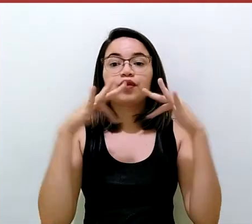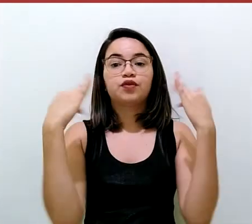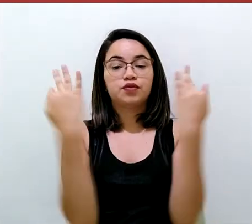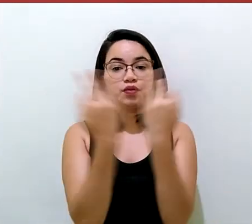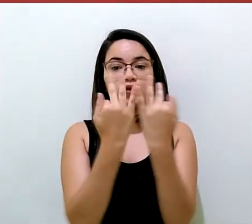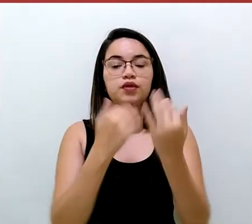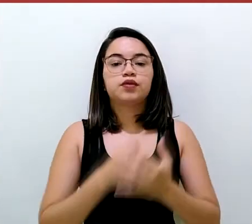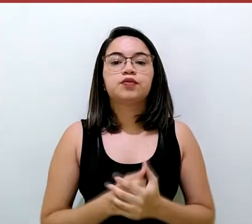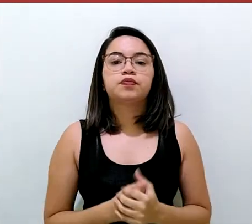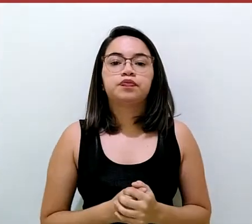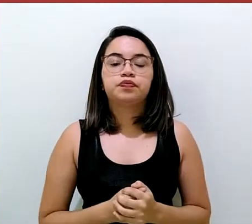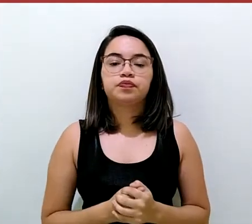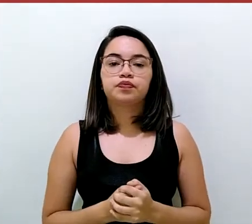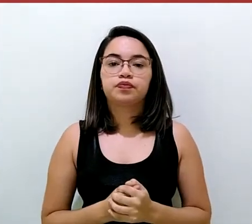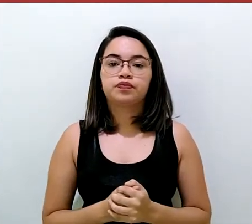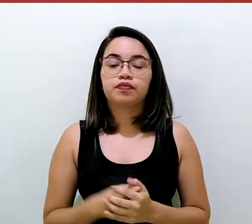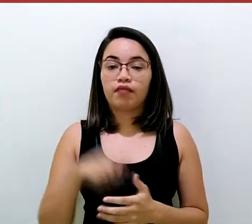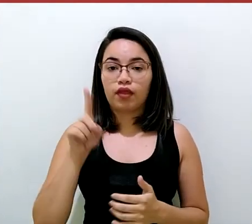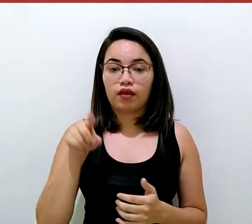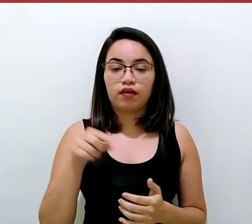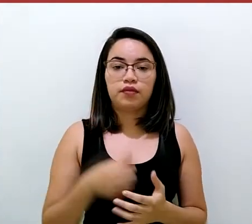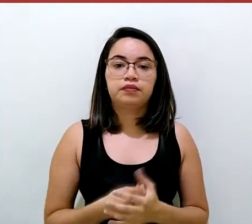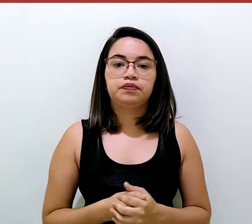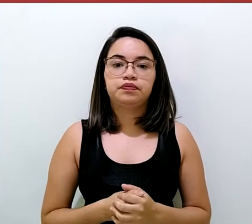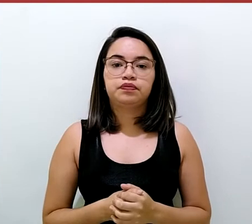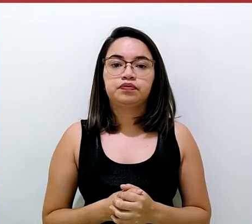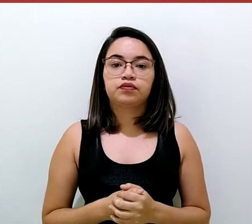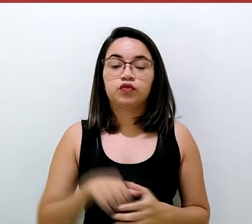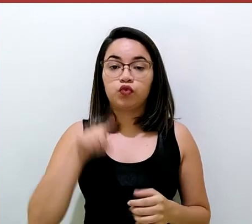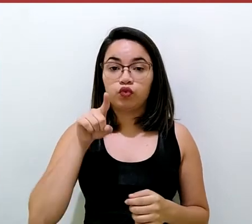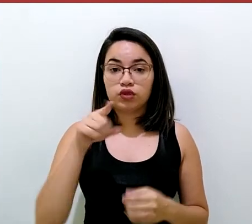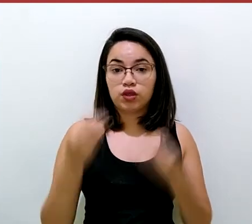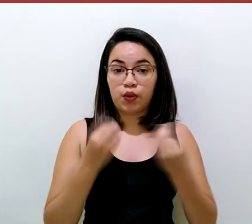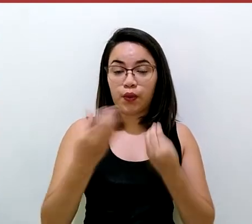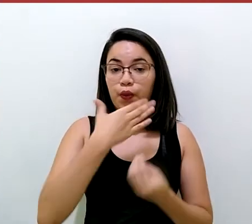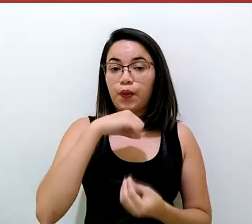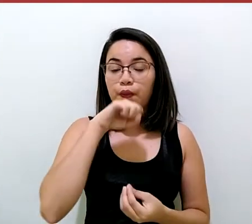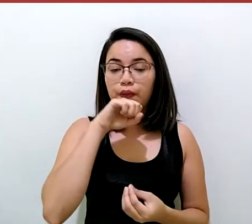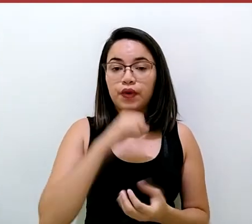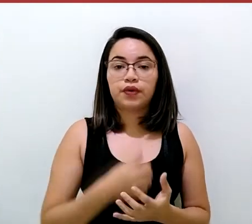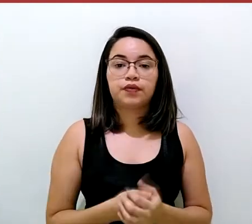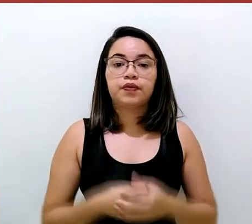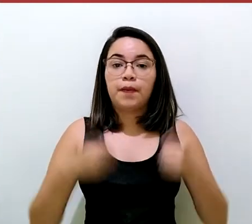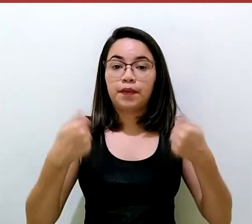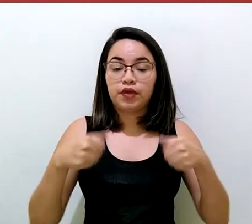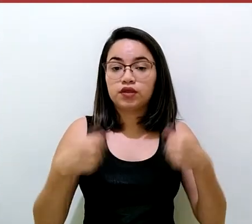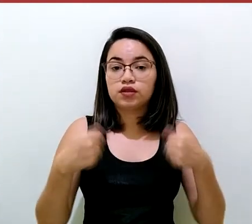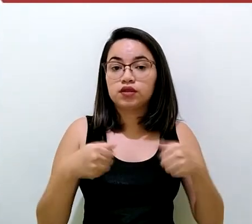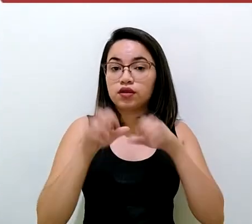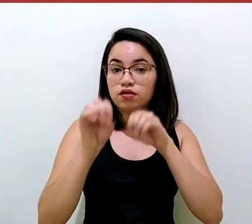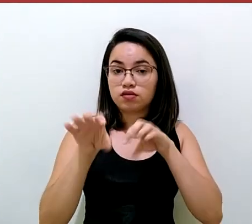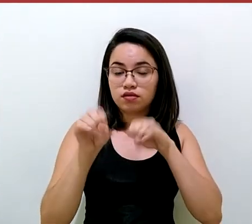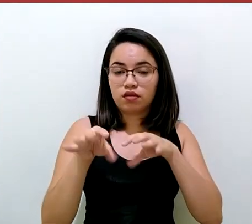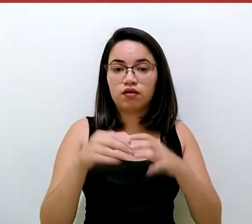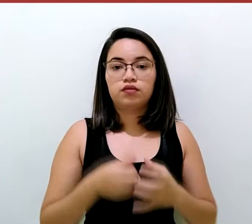comemoração das famílias, é que você, como pai,